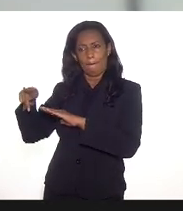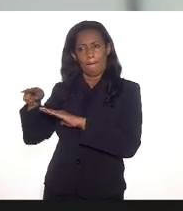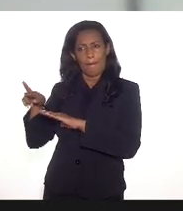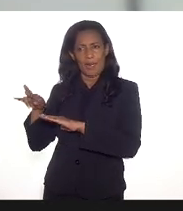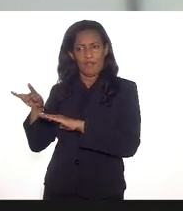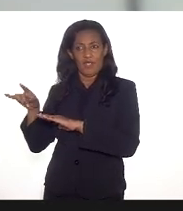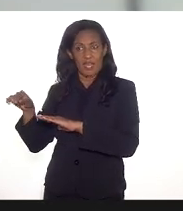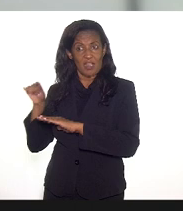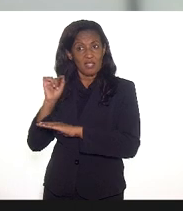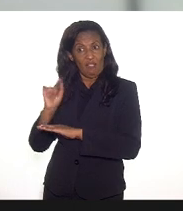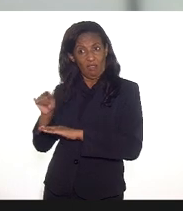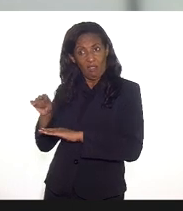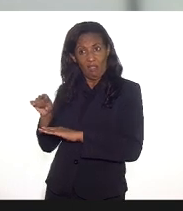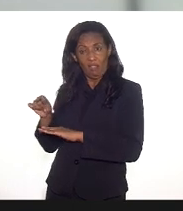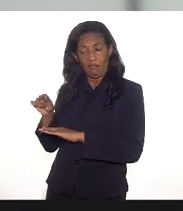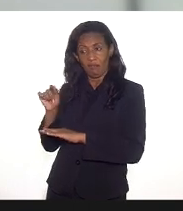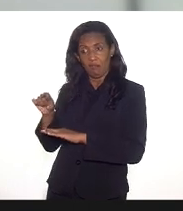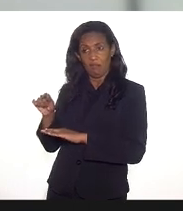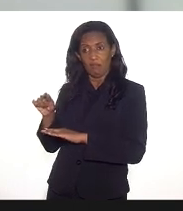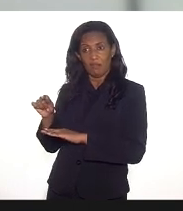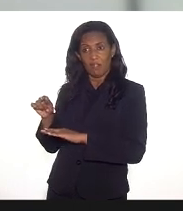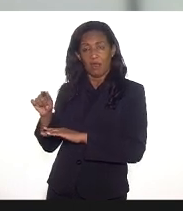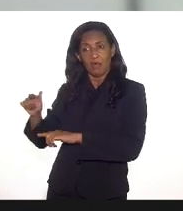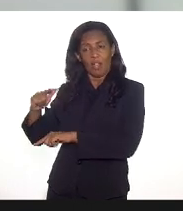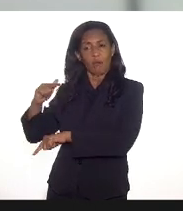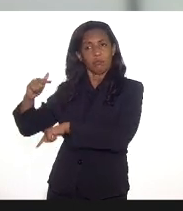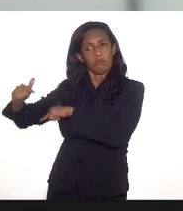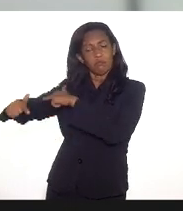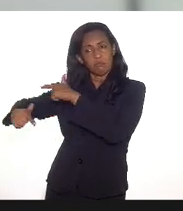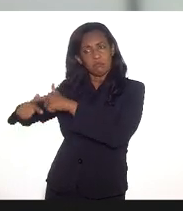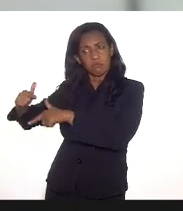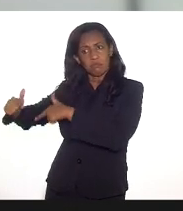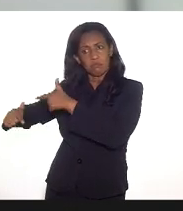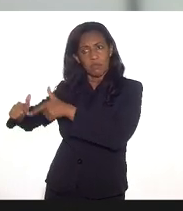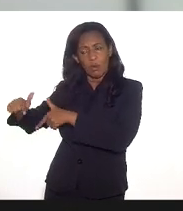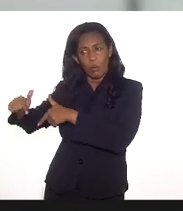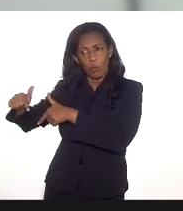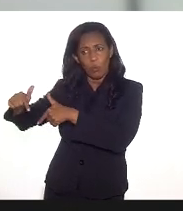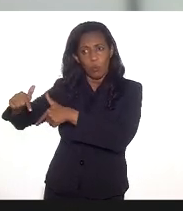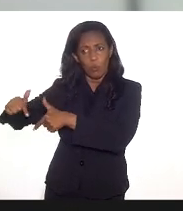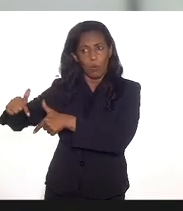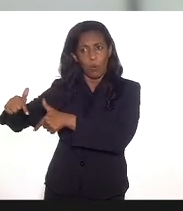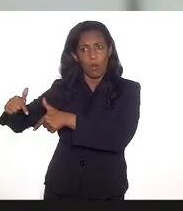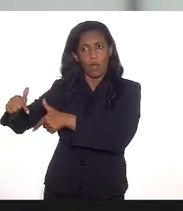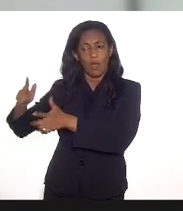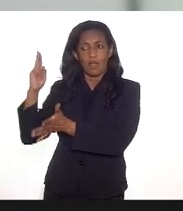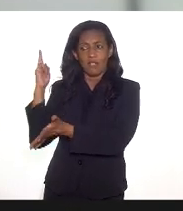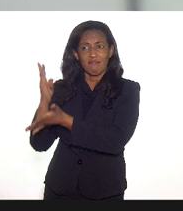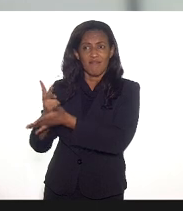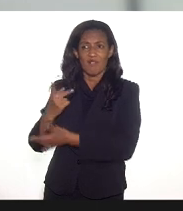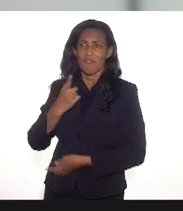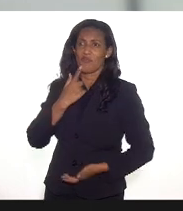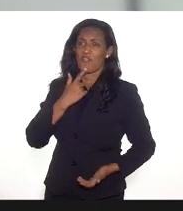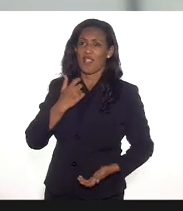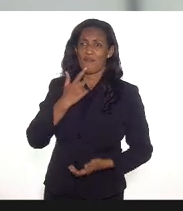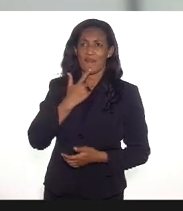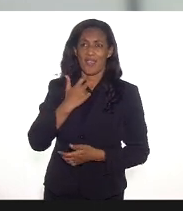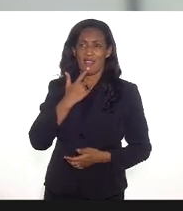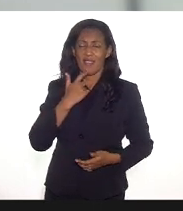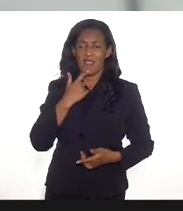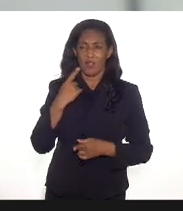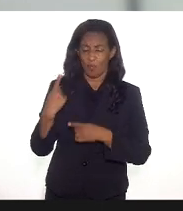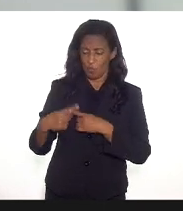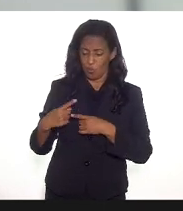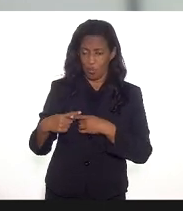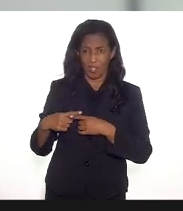está instituído para operar cada vez mais no vermelho, porque